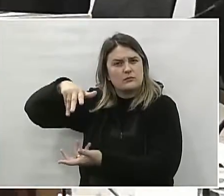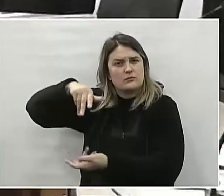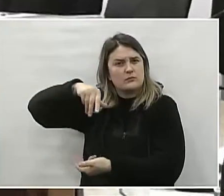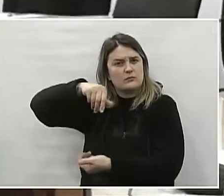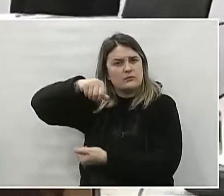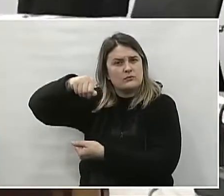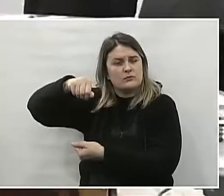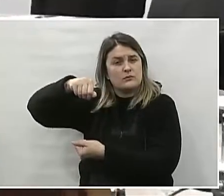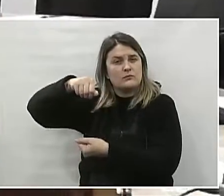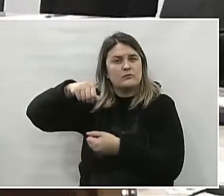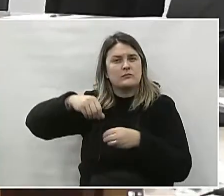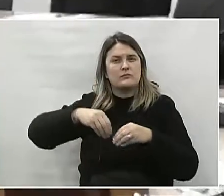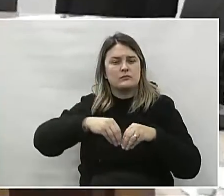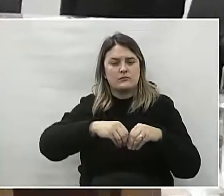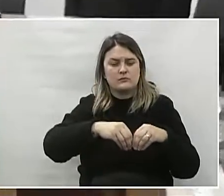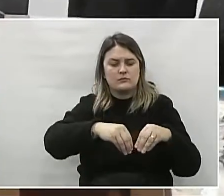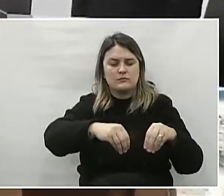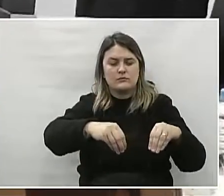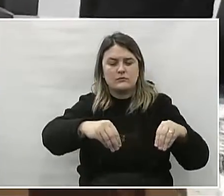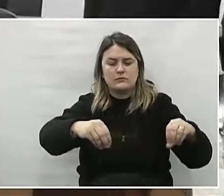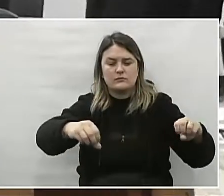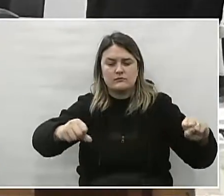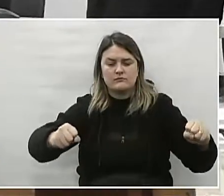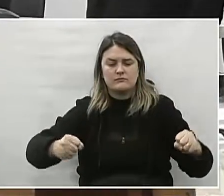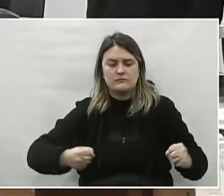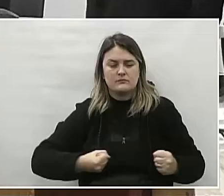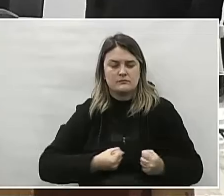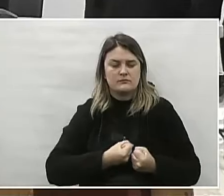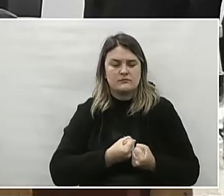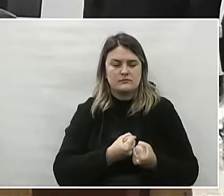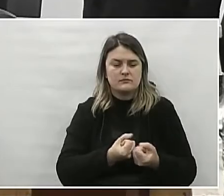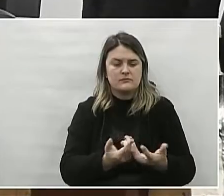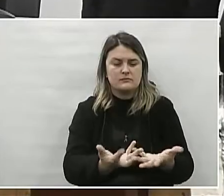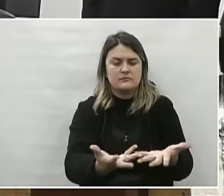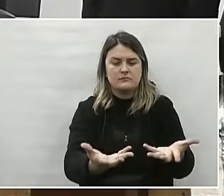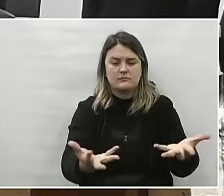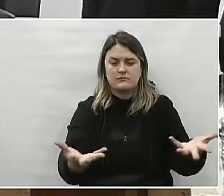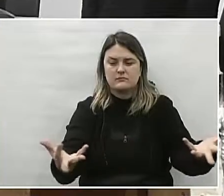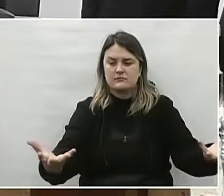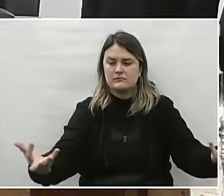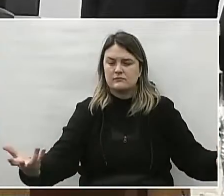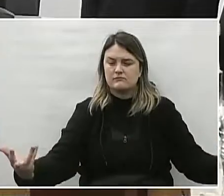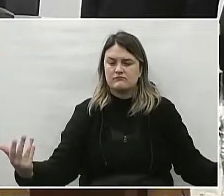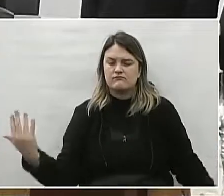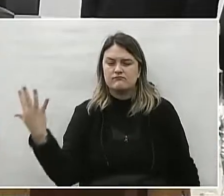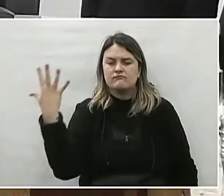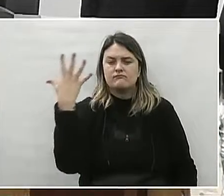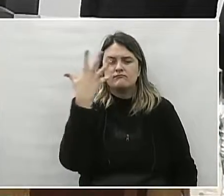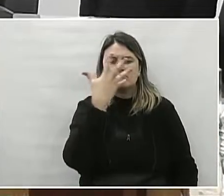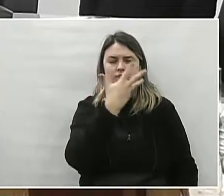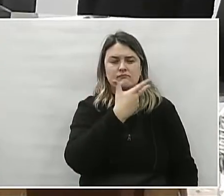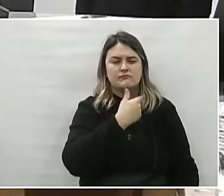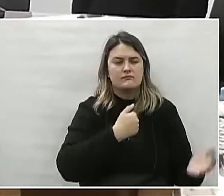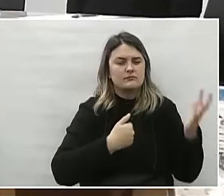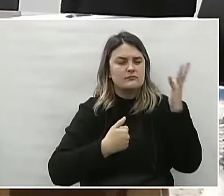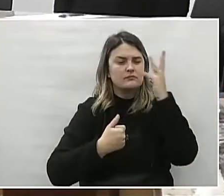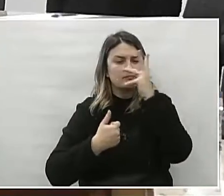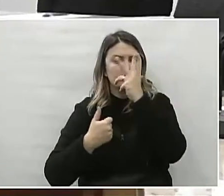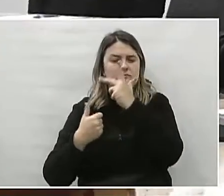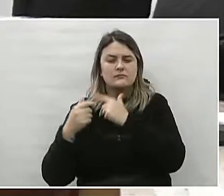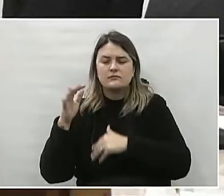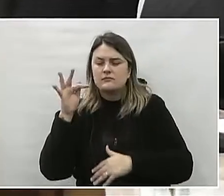Brasil, farão da América, iluminado a sol do novo mundo. Do que a terra,